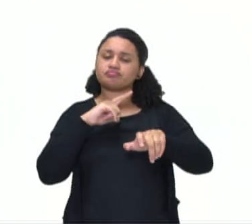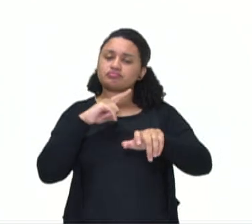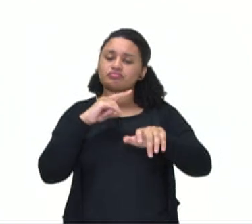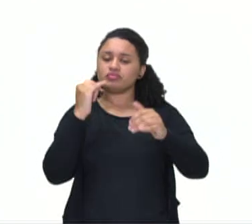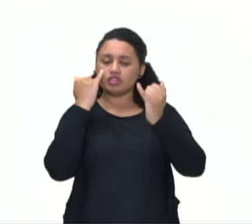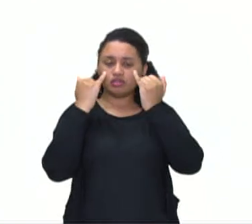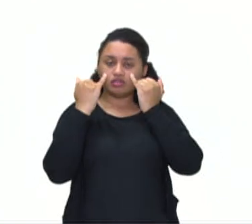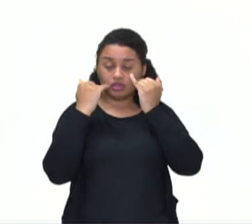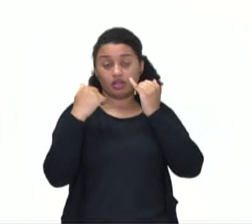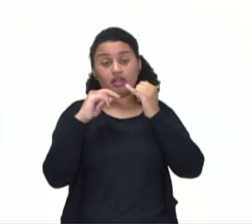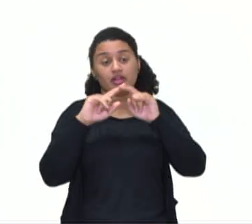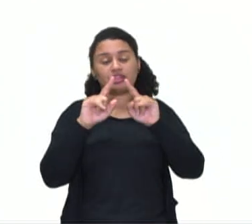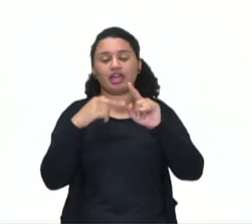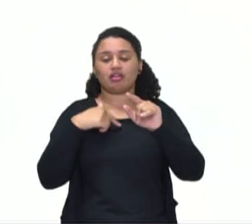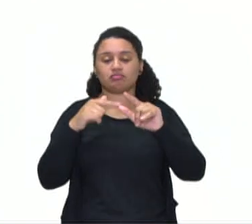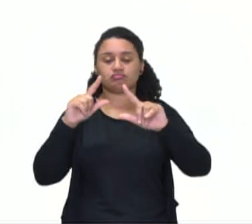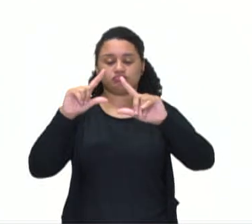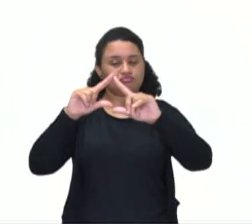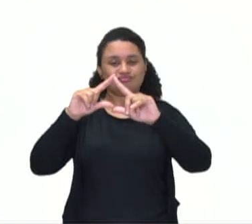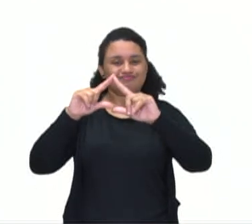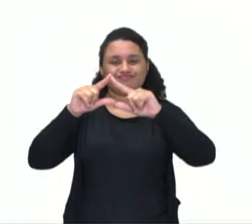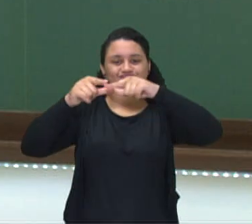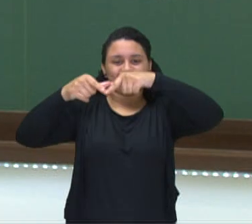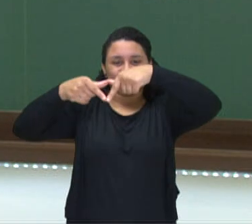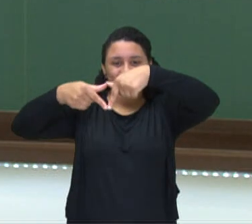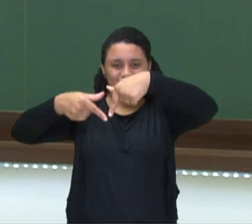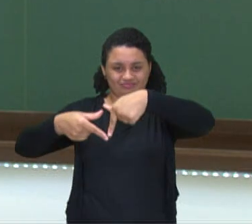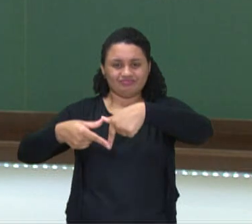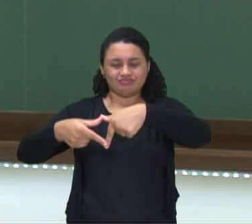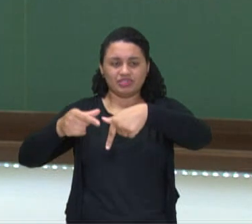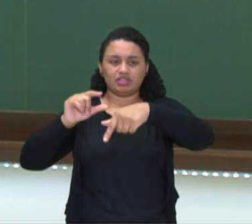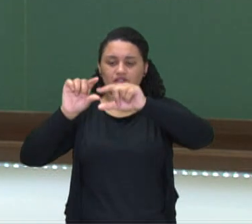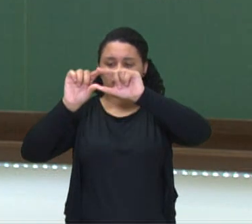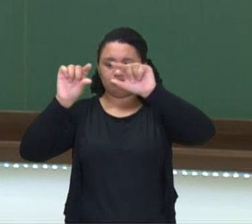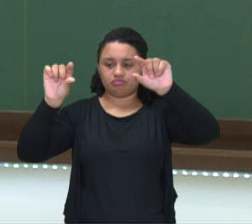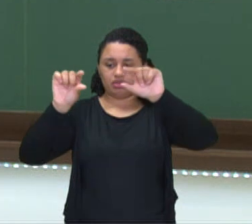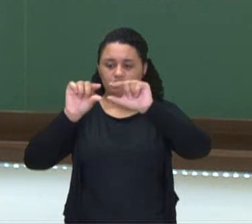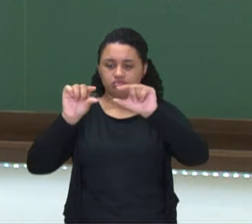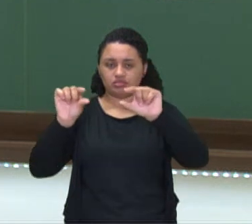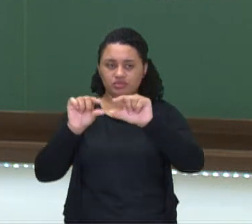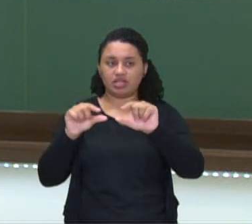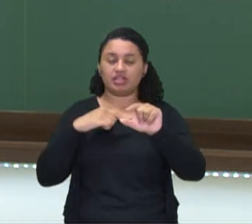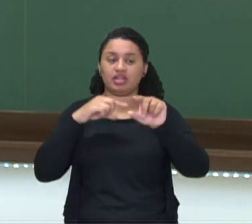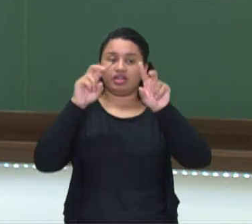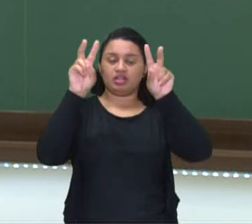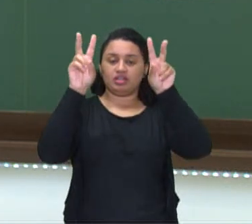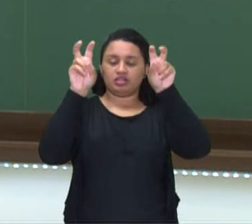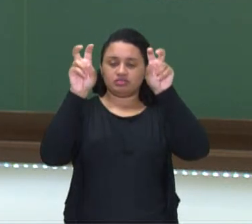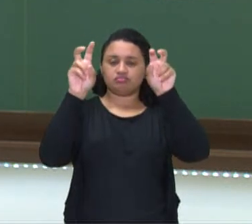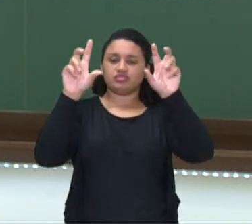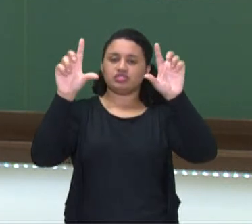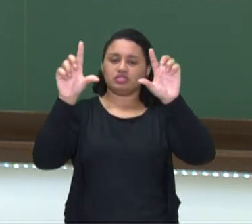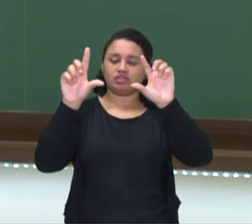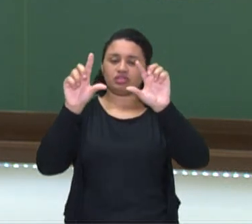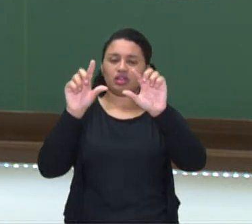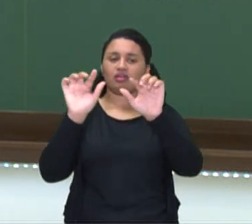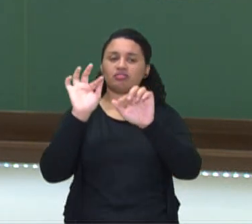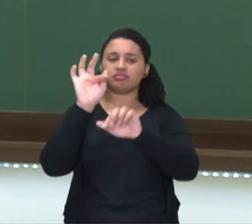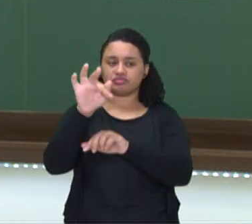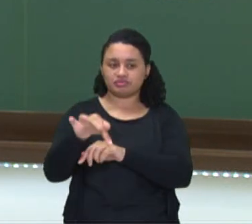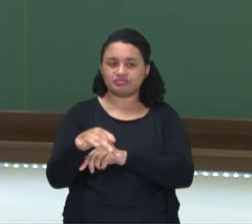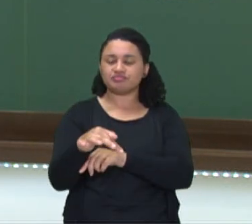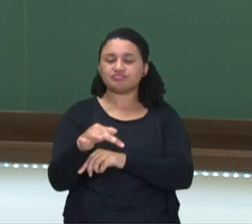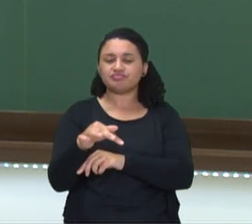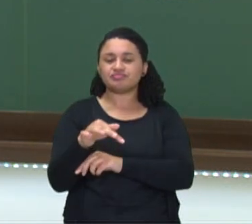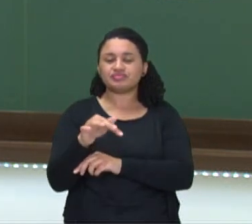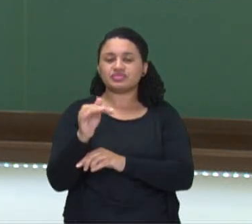respeita uma pirâmide invertida. Nós temos aqui, desde o título até o fim da notícia, a ordem de importância. Primeiro são